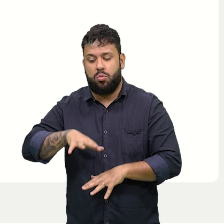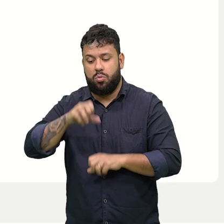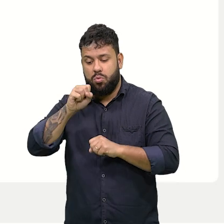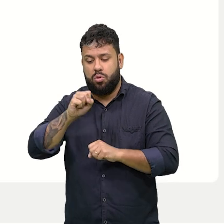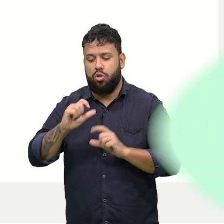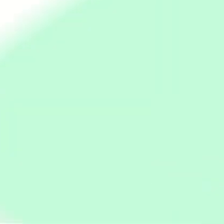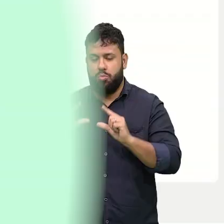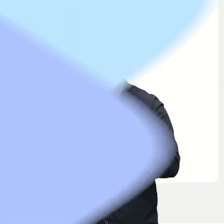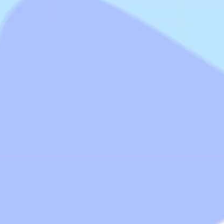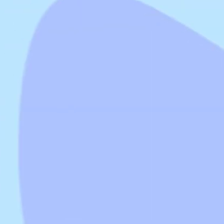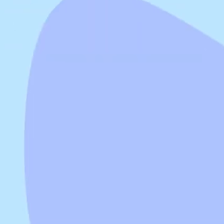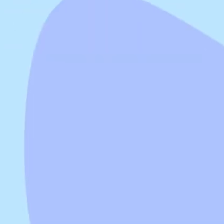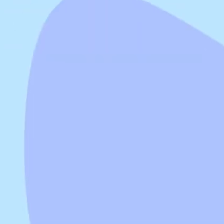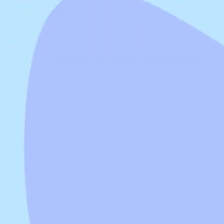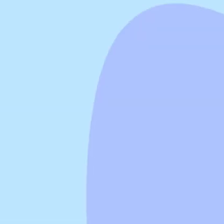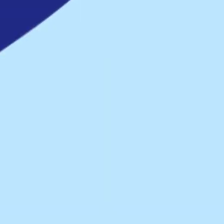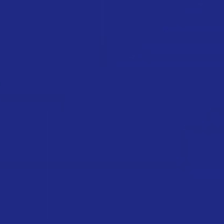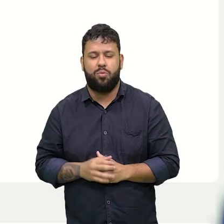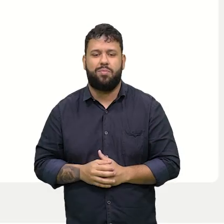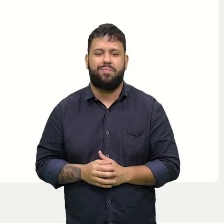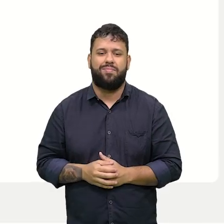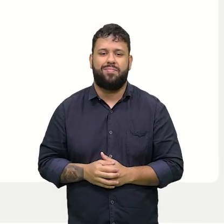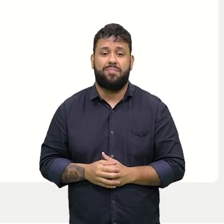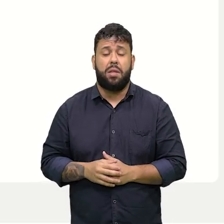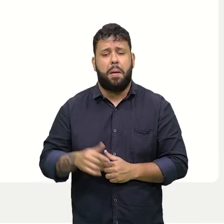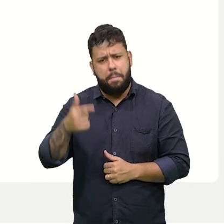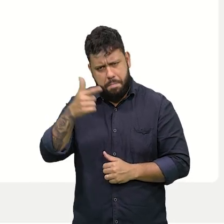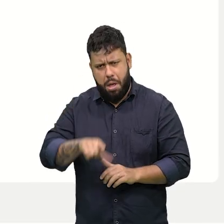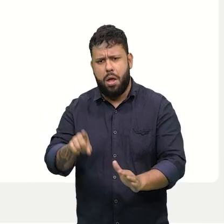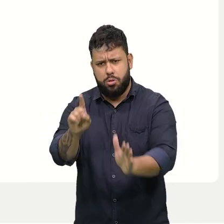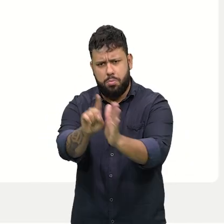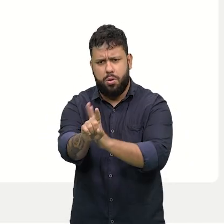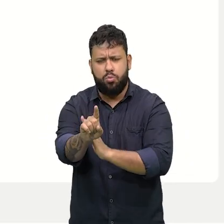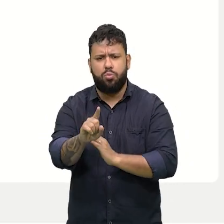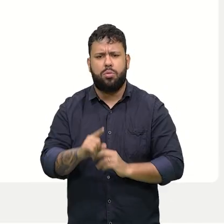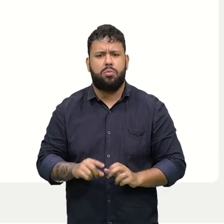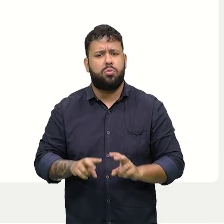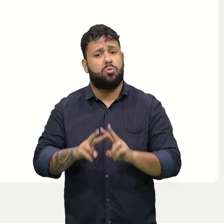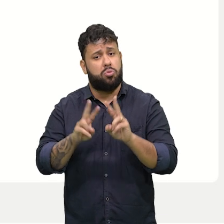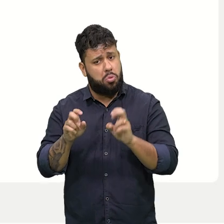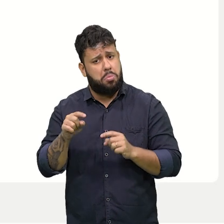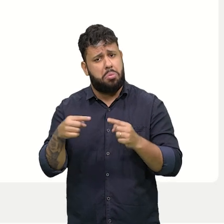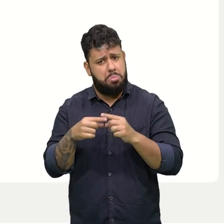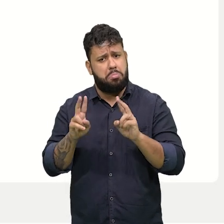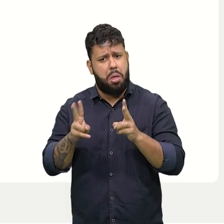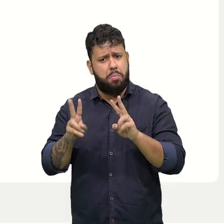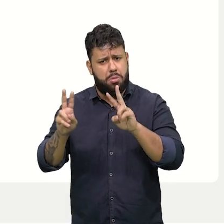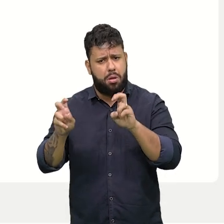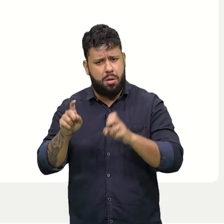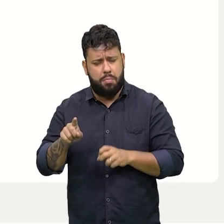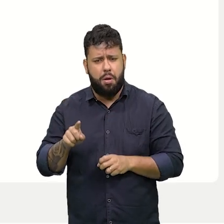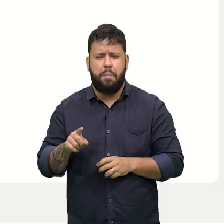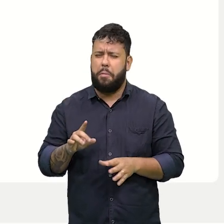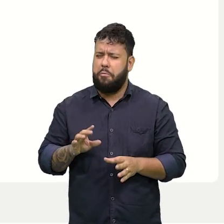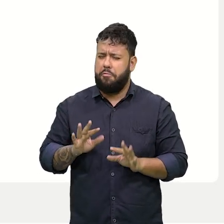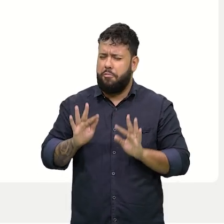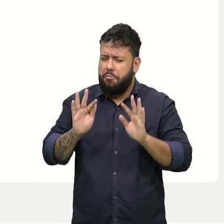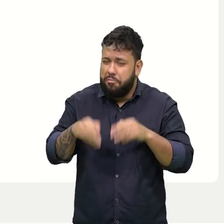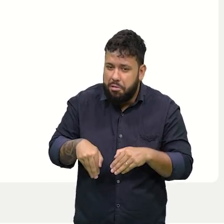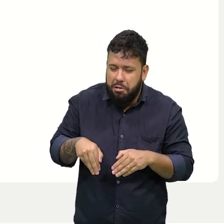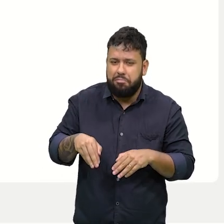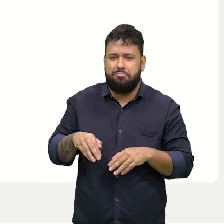contrair, diminui e bulbo. E a gente tem mais uma pergunta envolvendo esse tópico para a gente